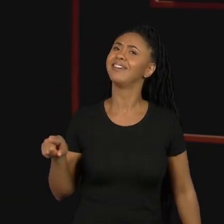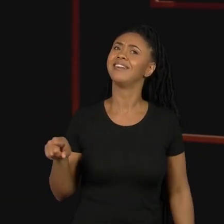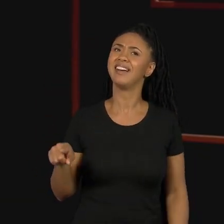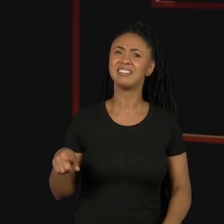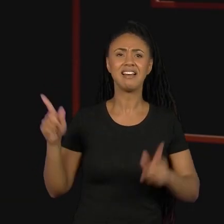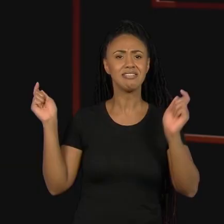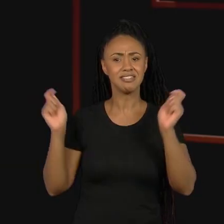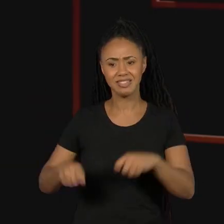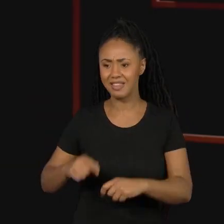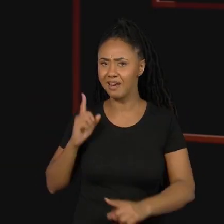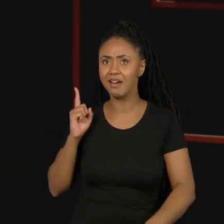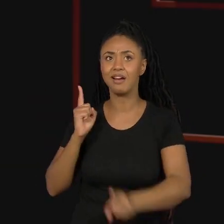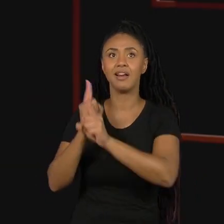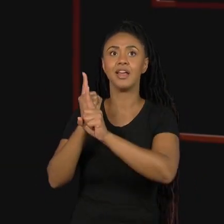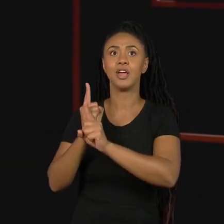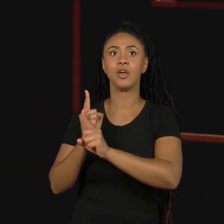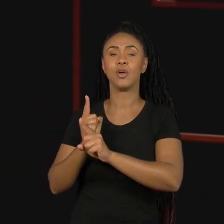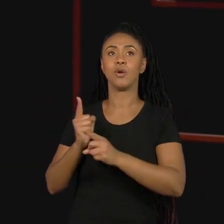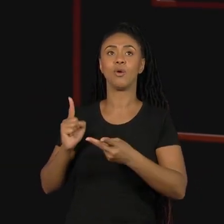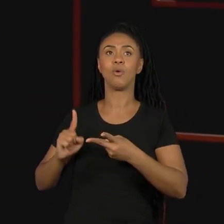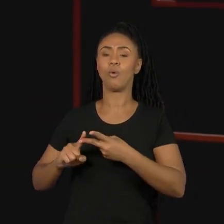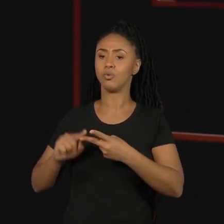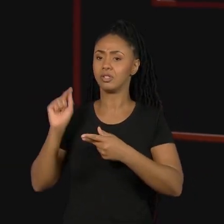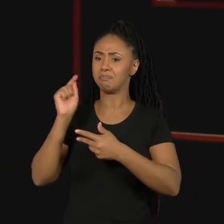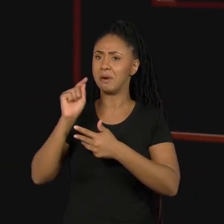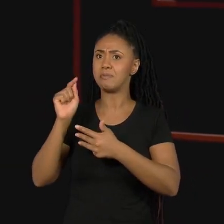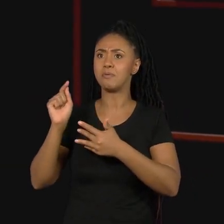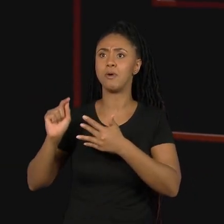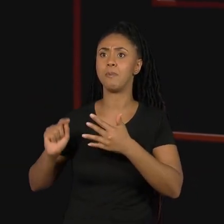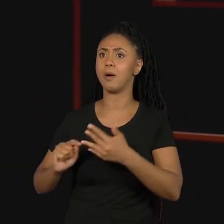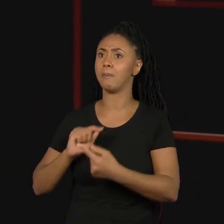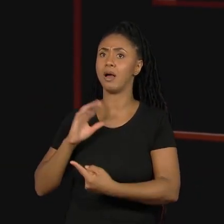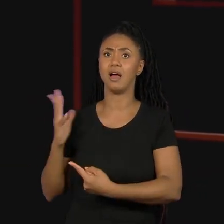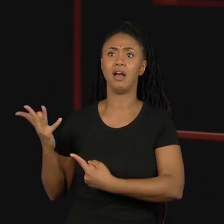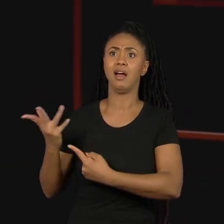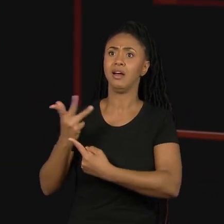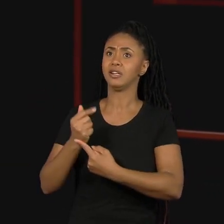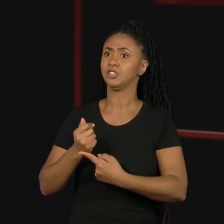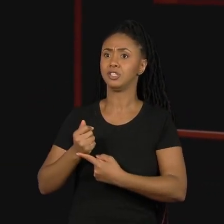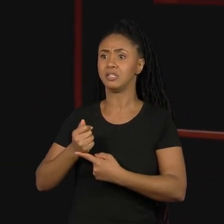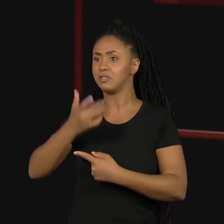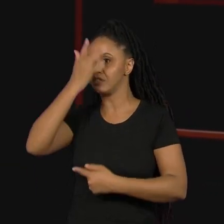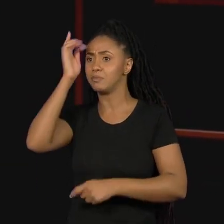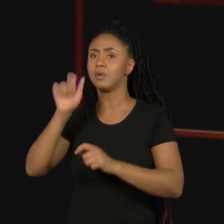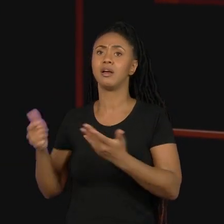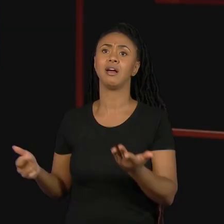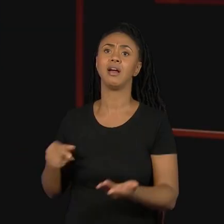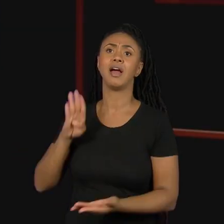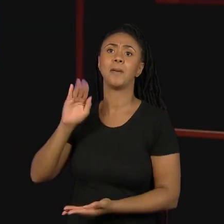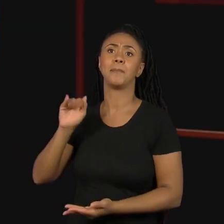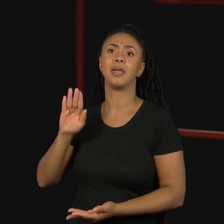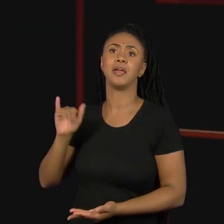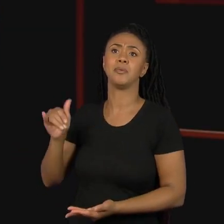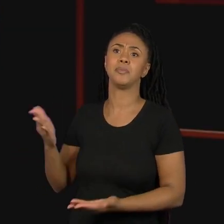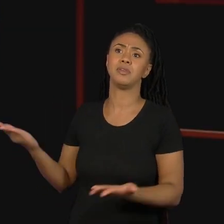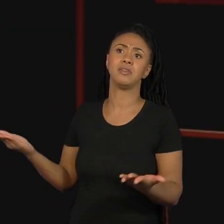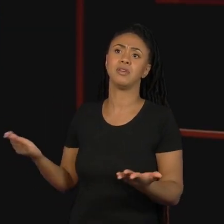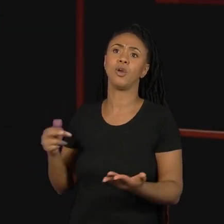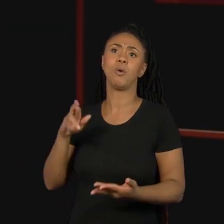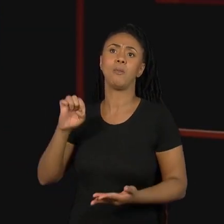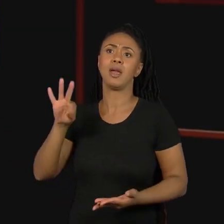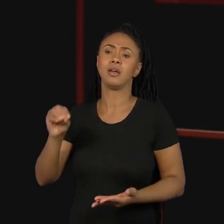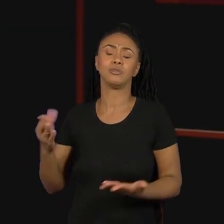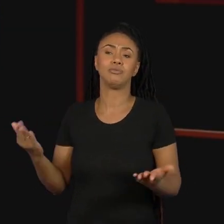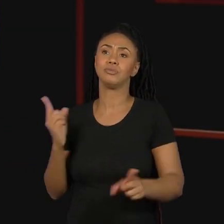mesmo tempo o Salvador, o Aguilar, o Jacó, a Baby maravilhosa e o Roberto Carvalho.